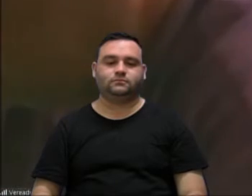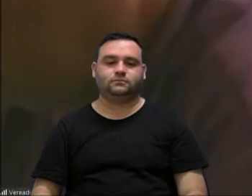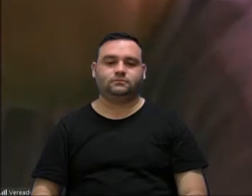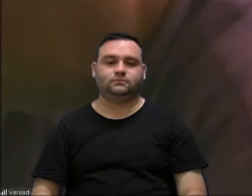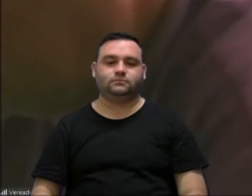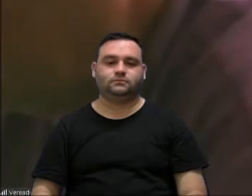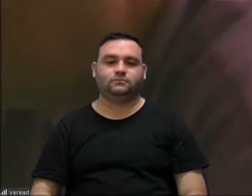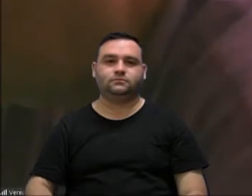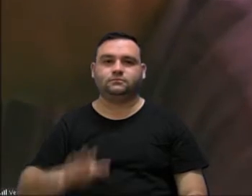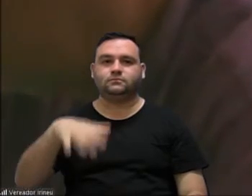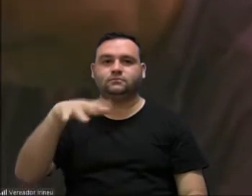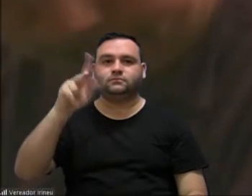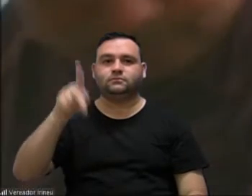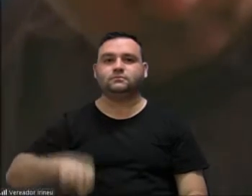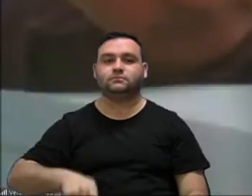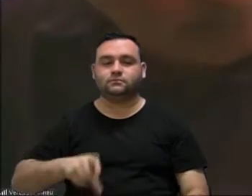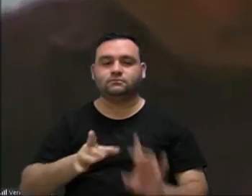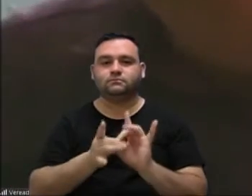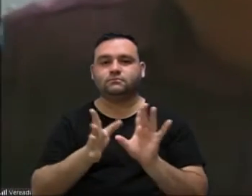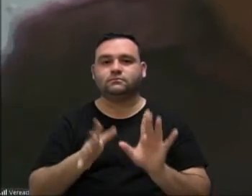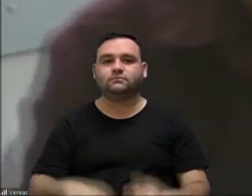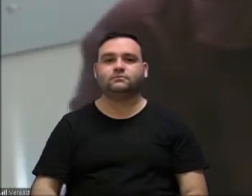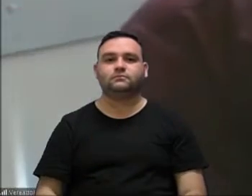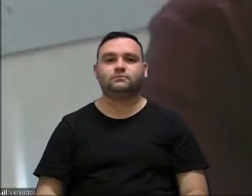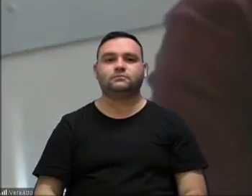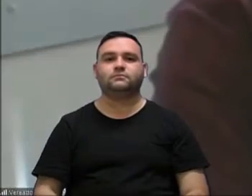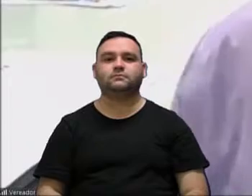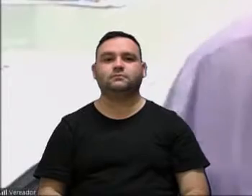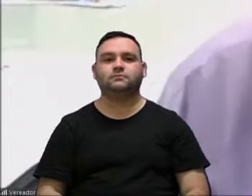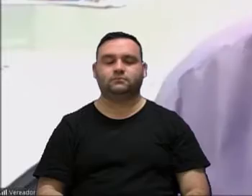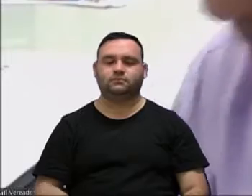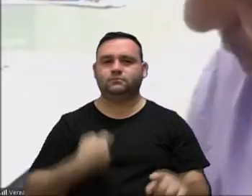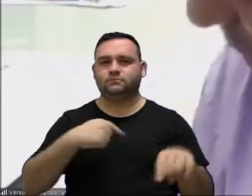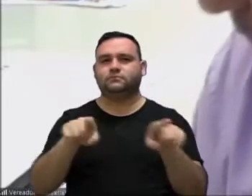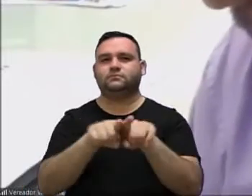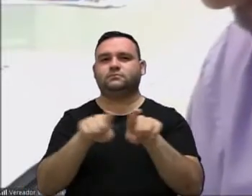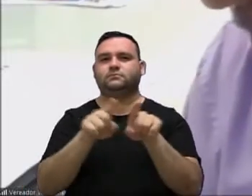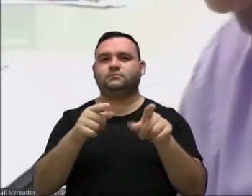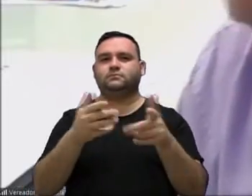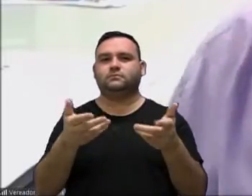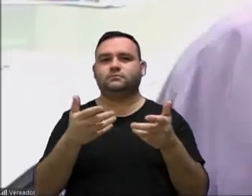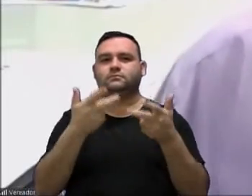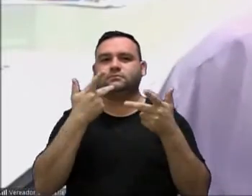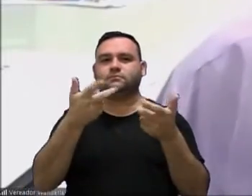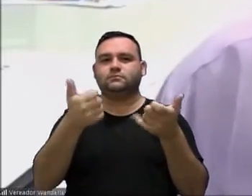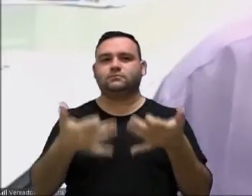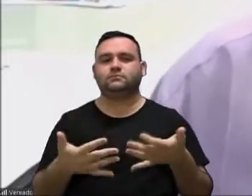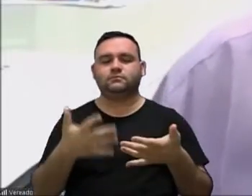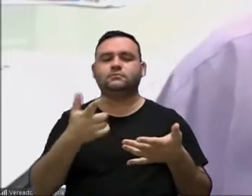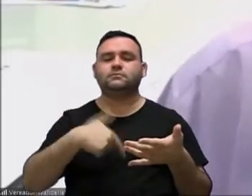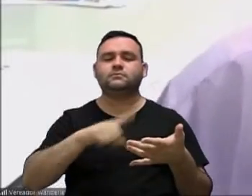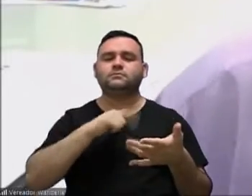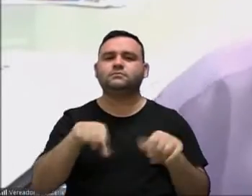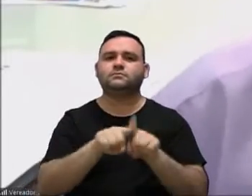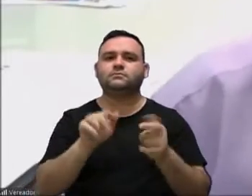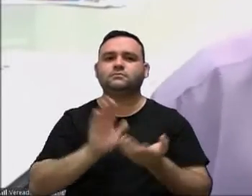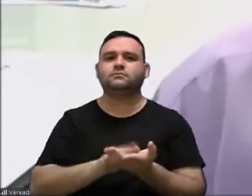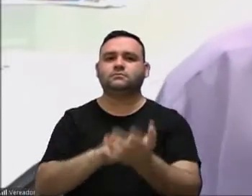senhor presidente, pode falar, Vanderlei. Eu também tenho voto, meu voto é um voto de